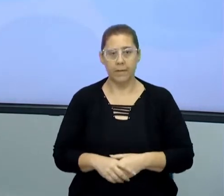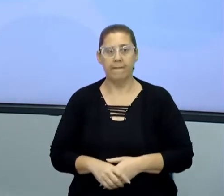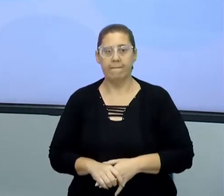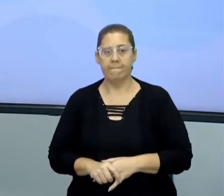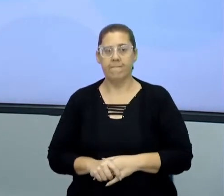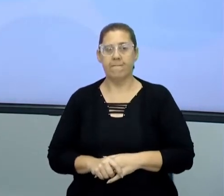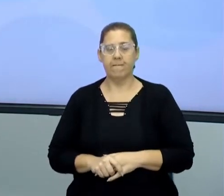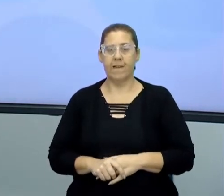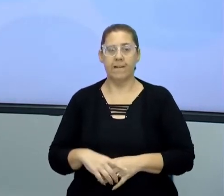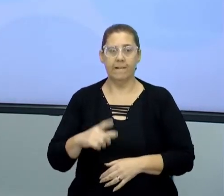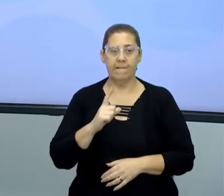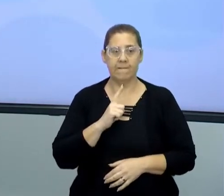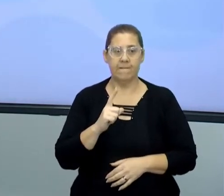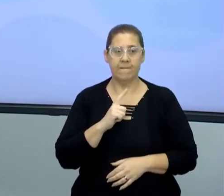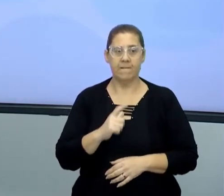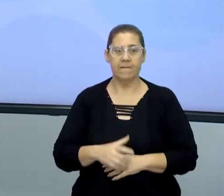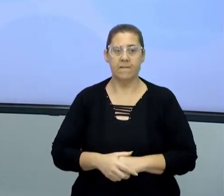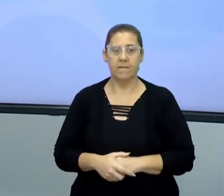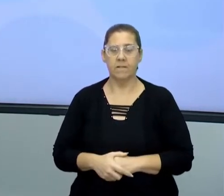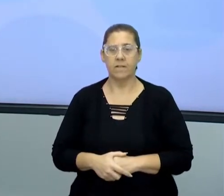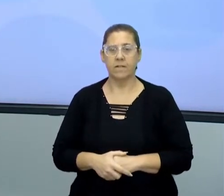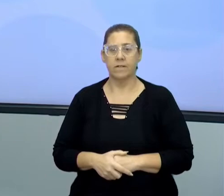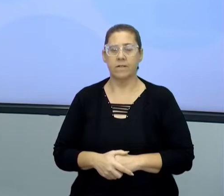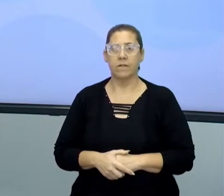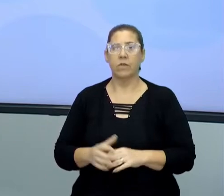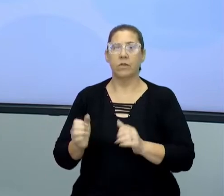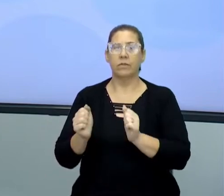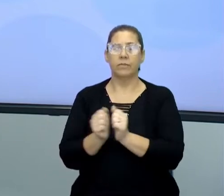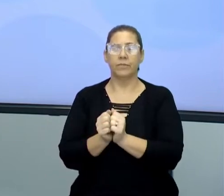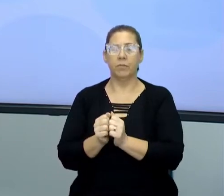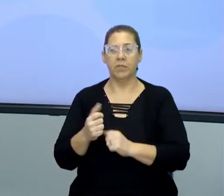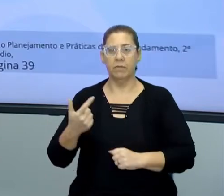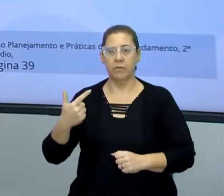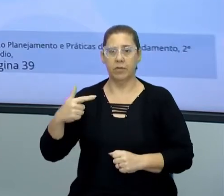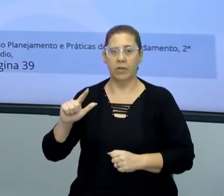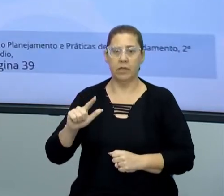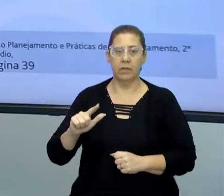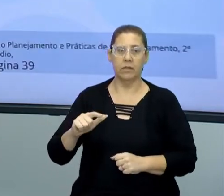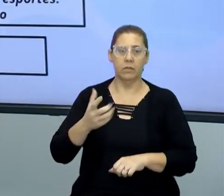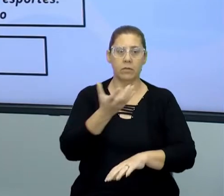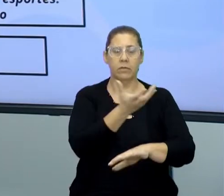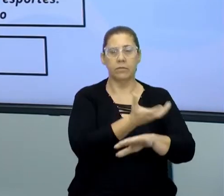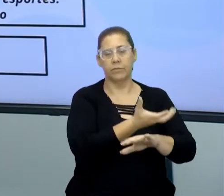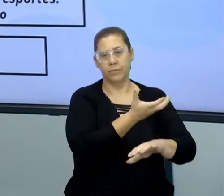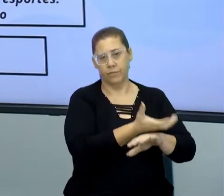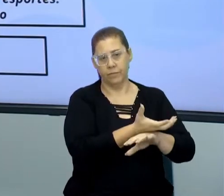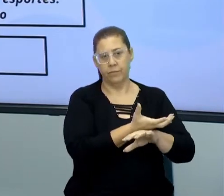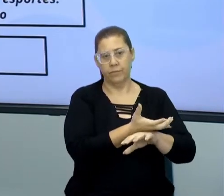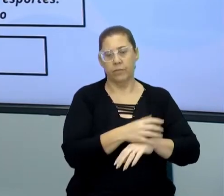Mauro Farias, que está aqui conosco em outro componente, no componente de,